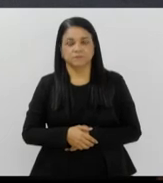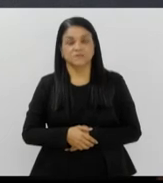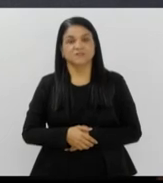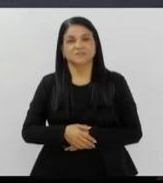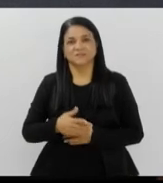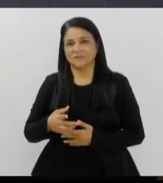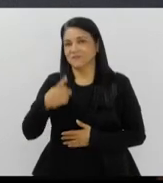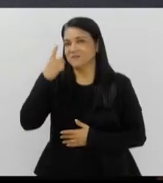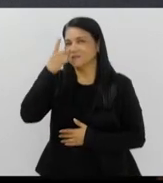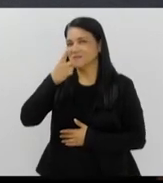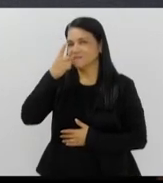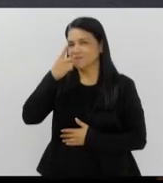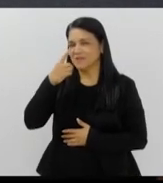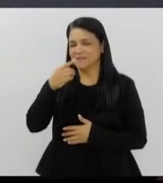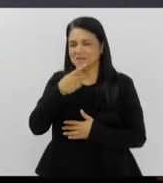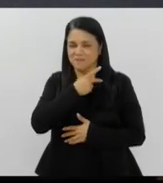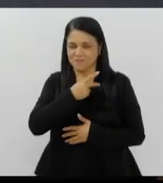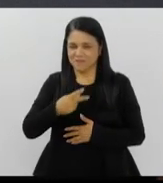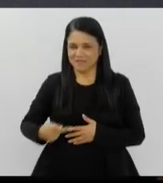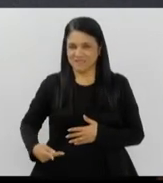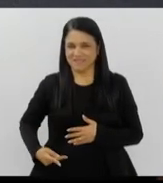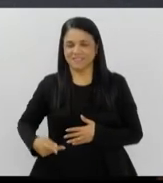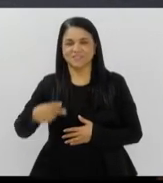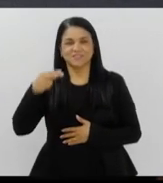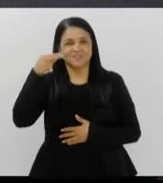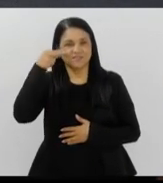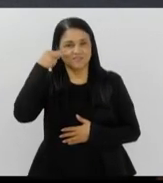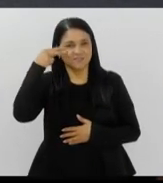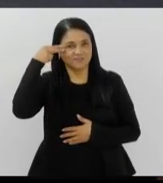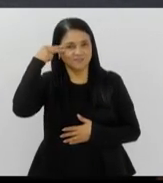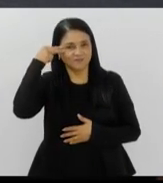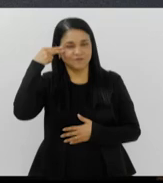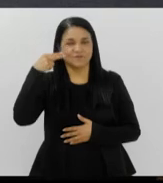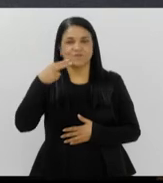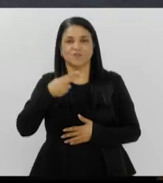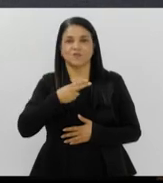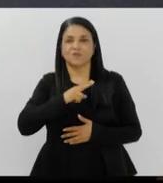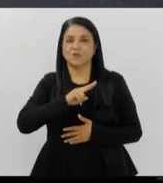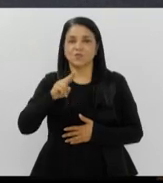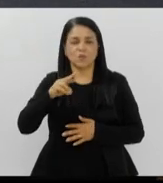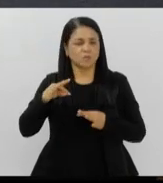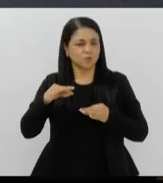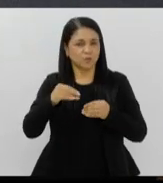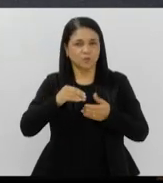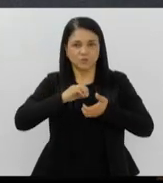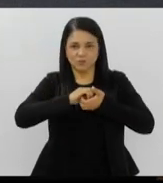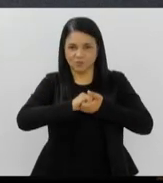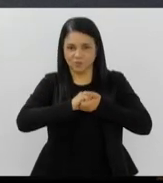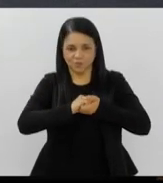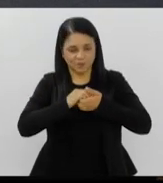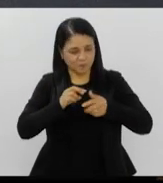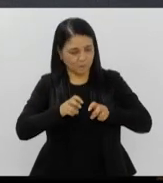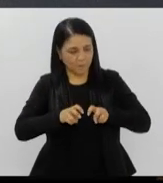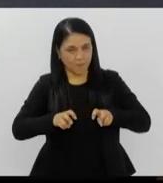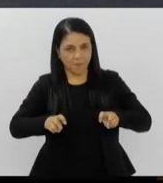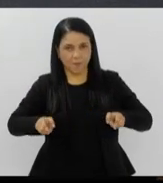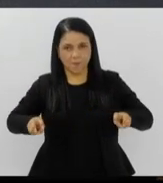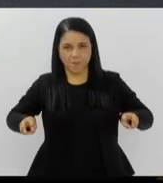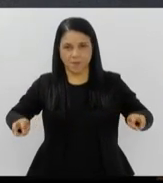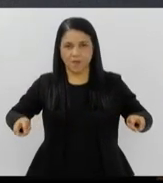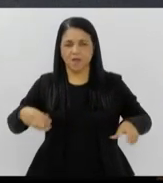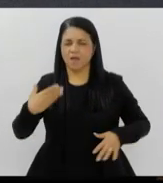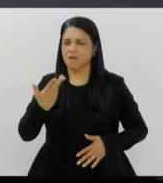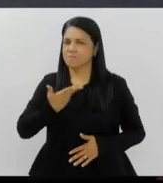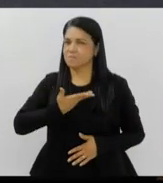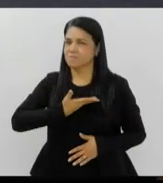Excelentíssima senhora presidente da mesa, Tia Ju, em nome de quem eu cumprimento os demais membros da mesa,